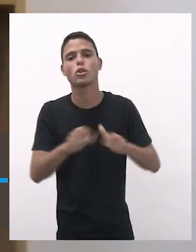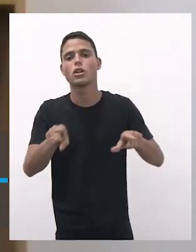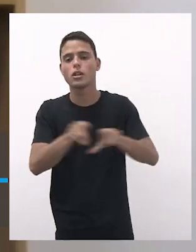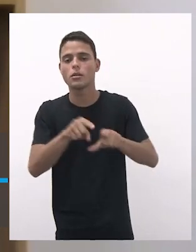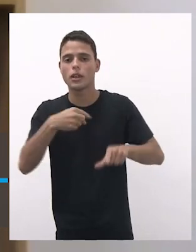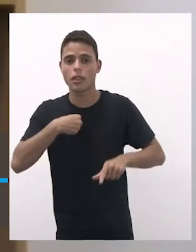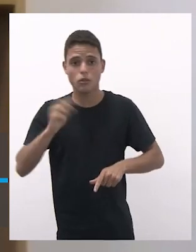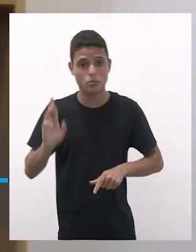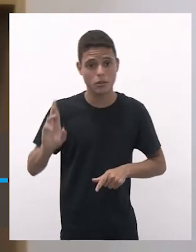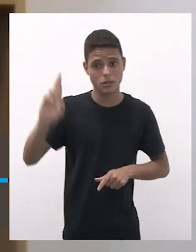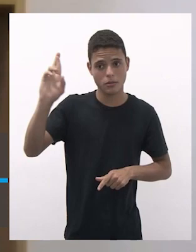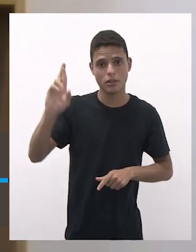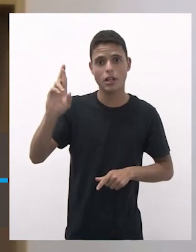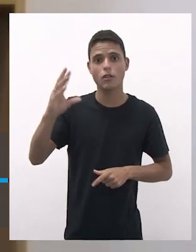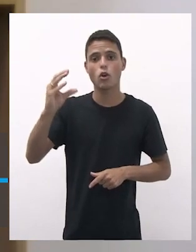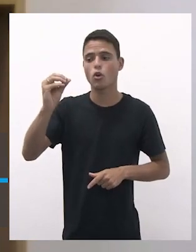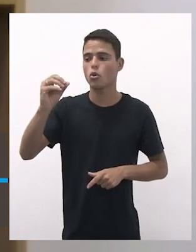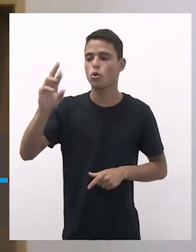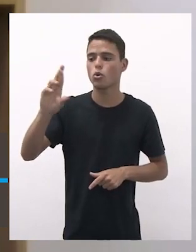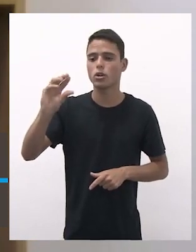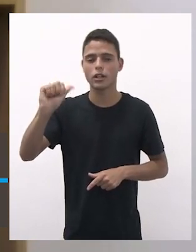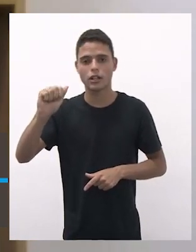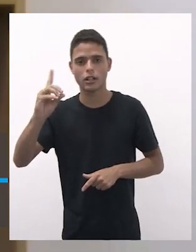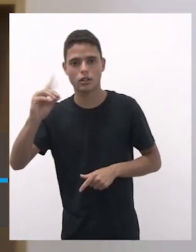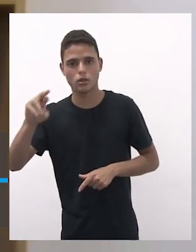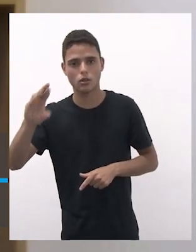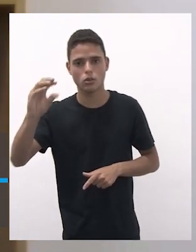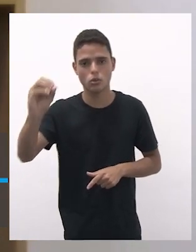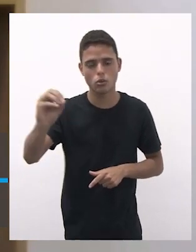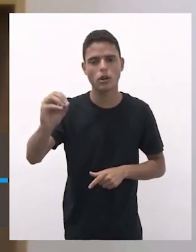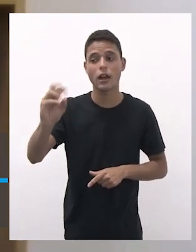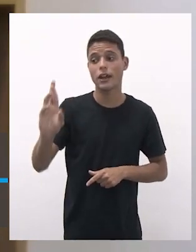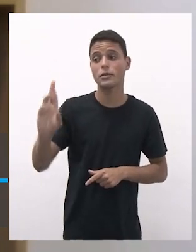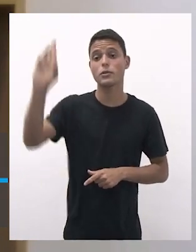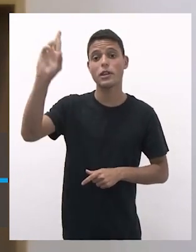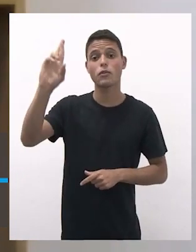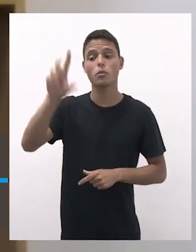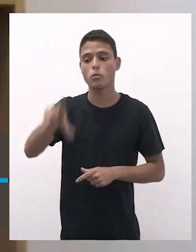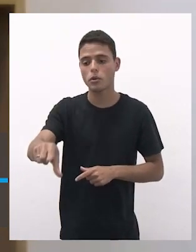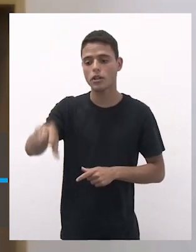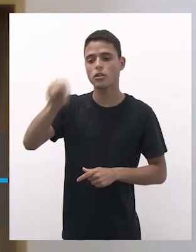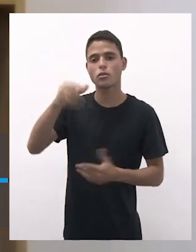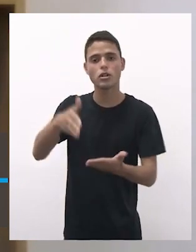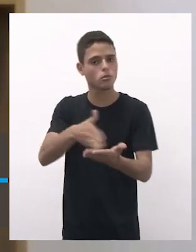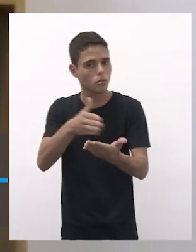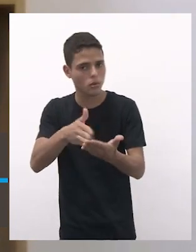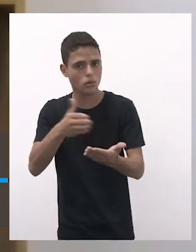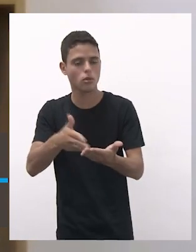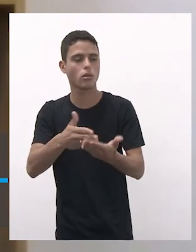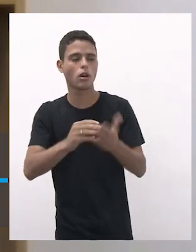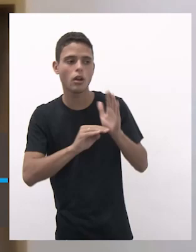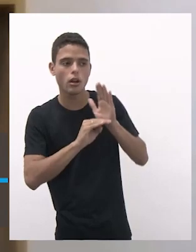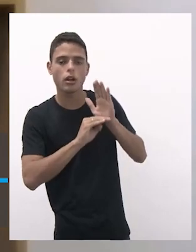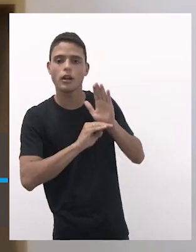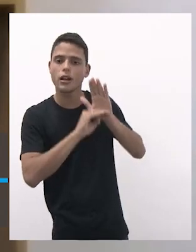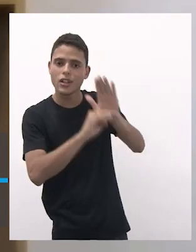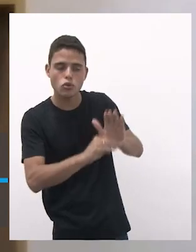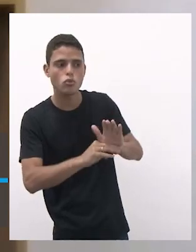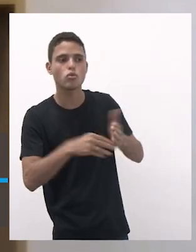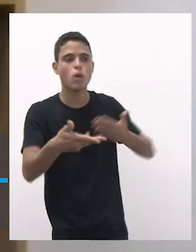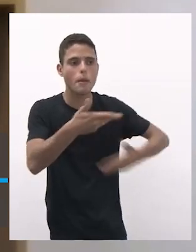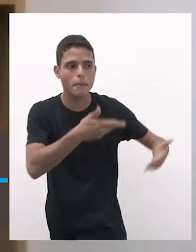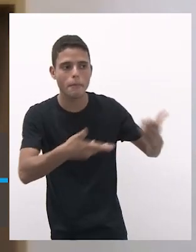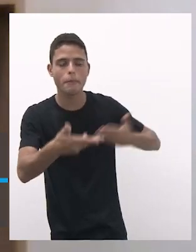curadora, o curador é aquele que escolhe as obras, que organiza, que media, mas todos os clubistas,